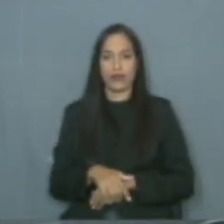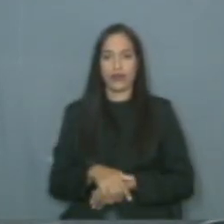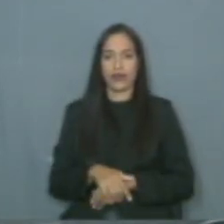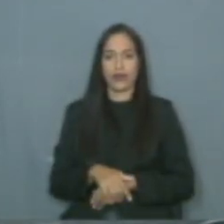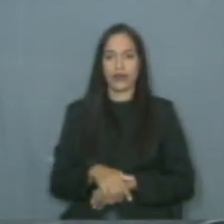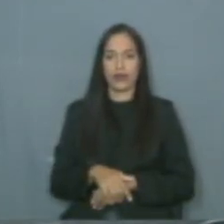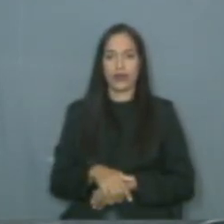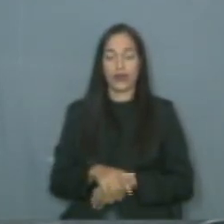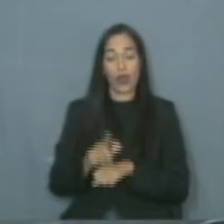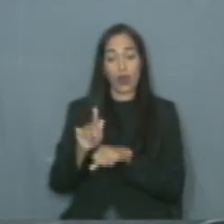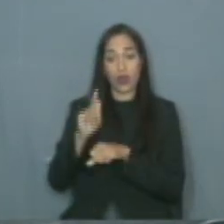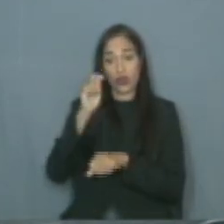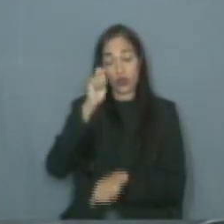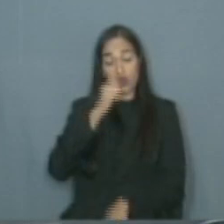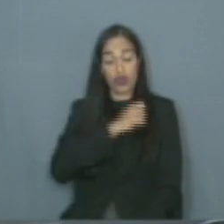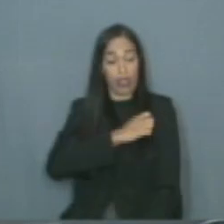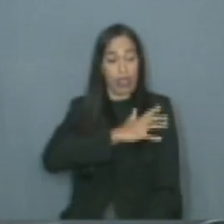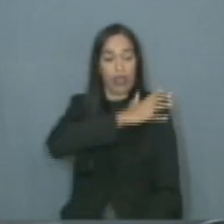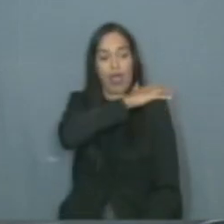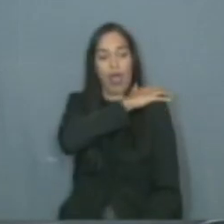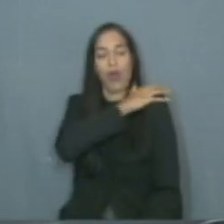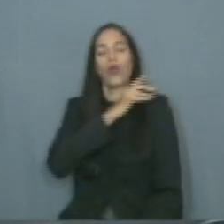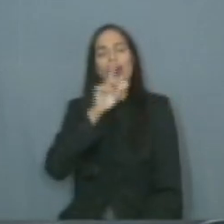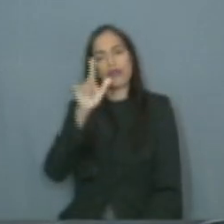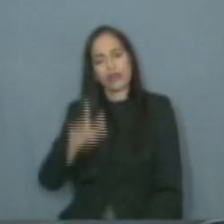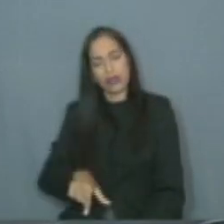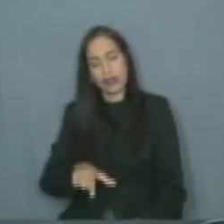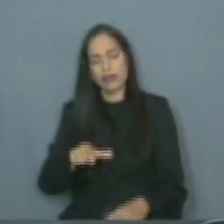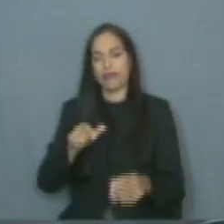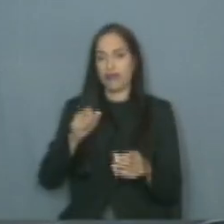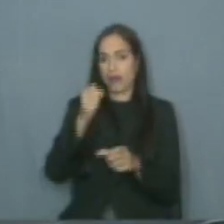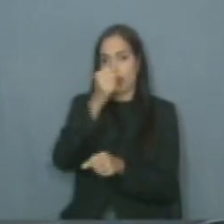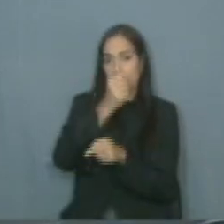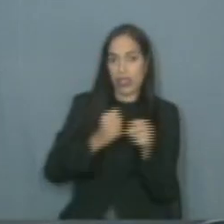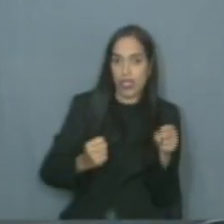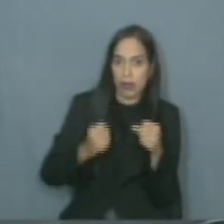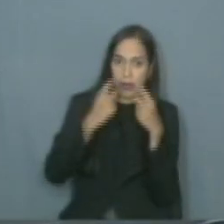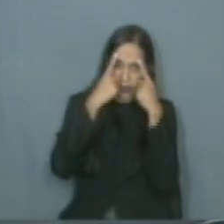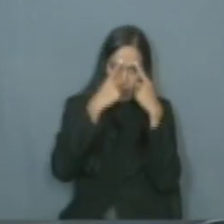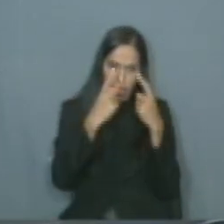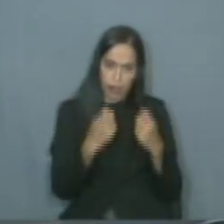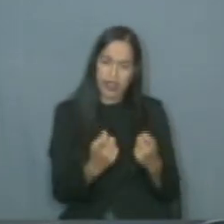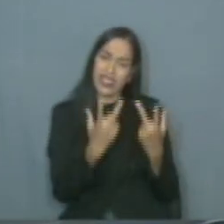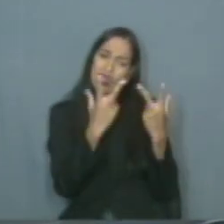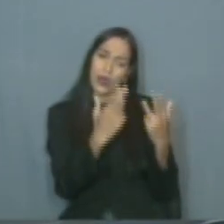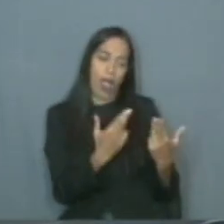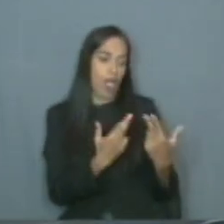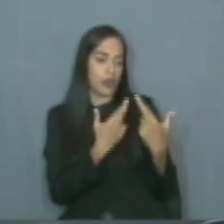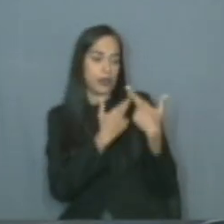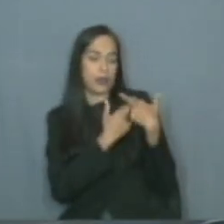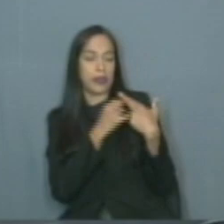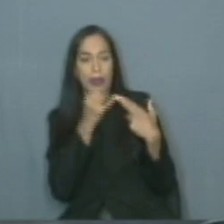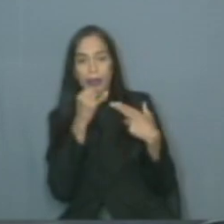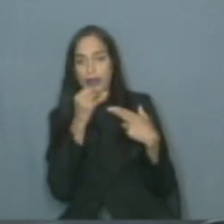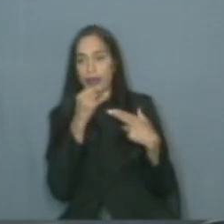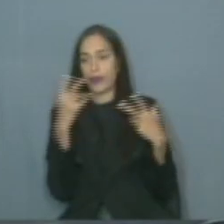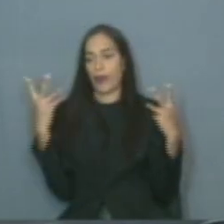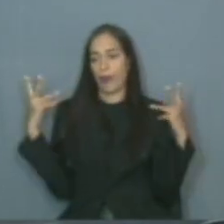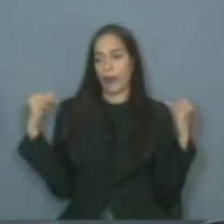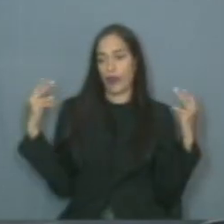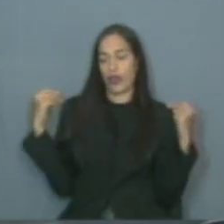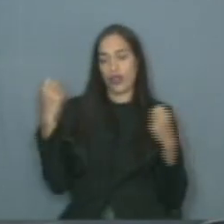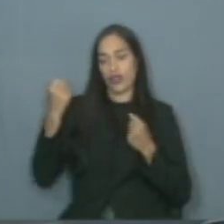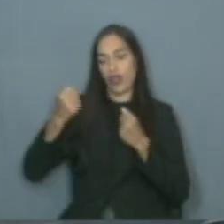um crime, ele tem que ser responsabilizado da mesmíssima forma que um motorista de ônibus que cometa um